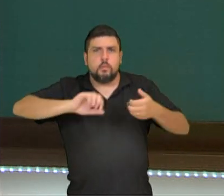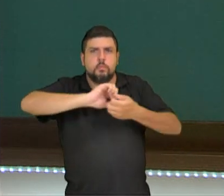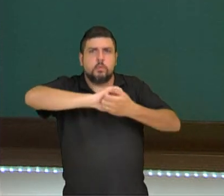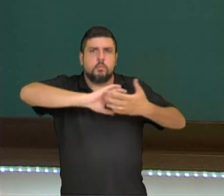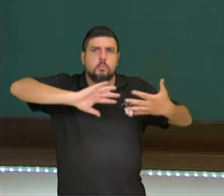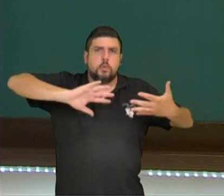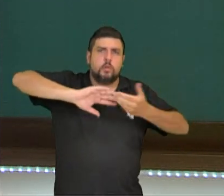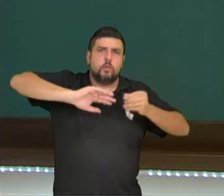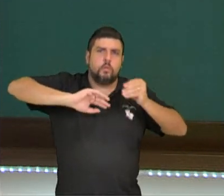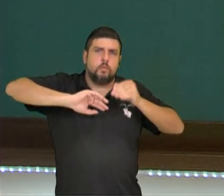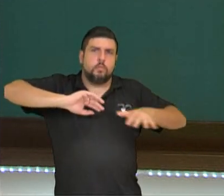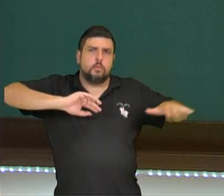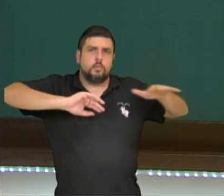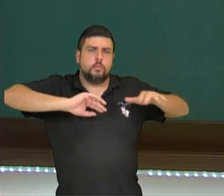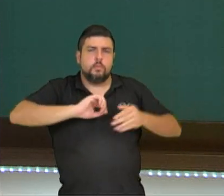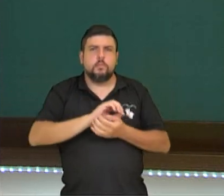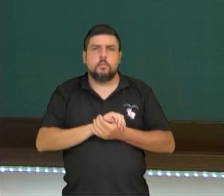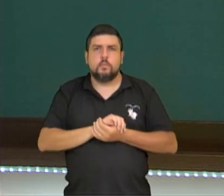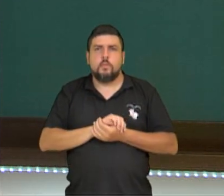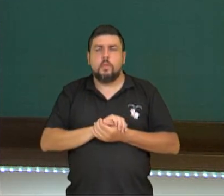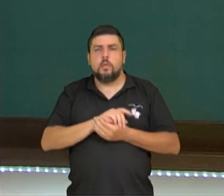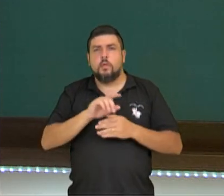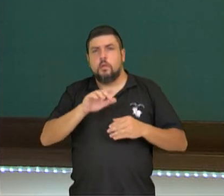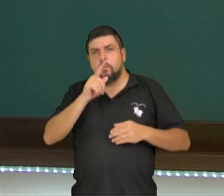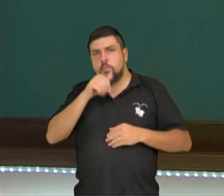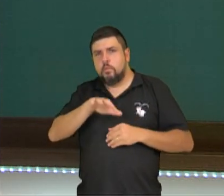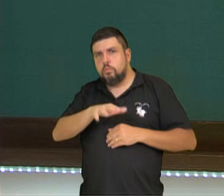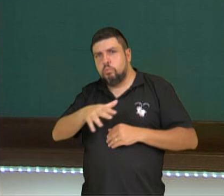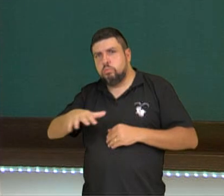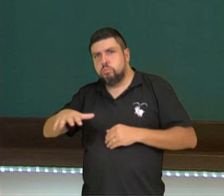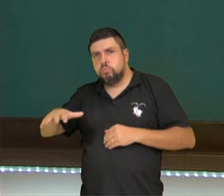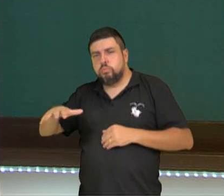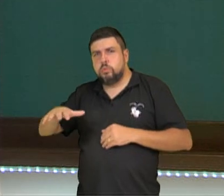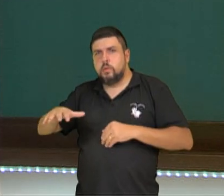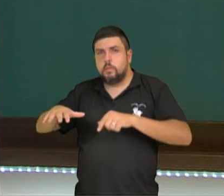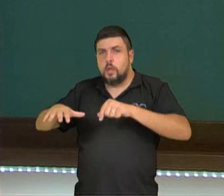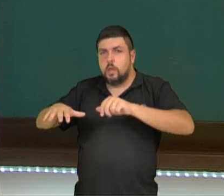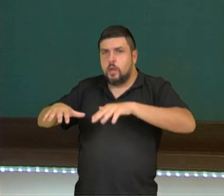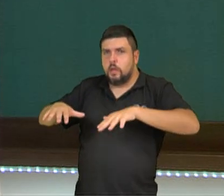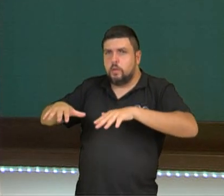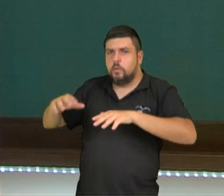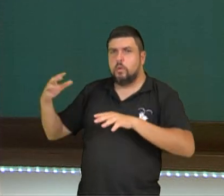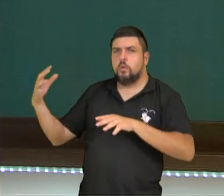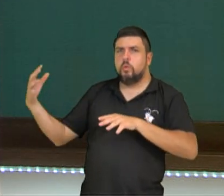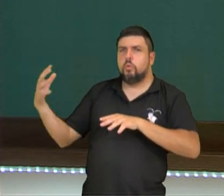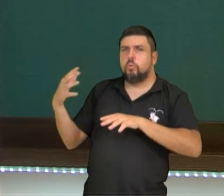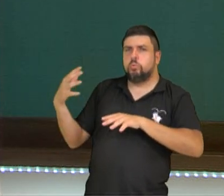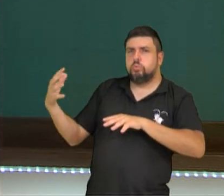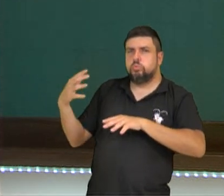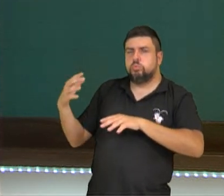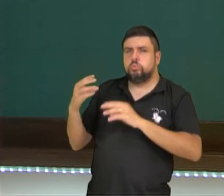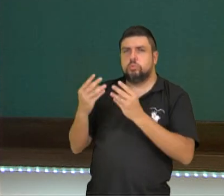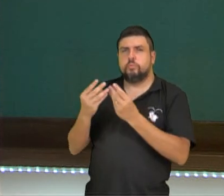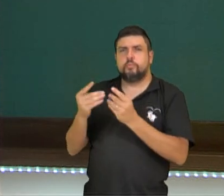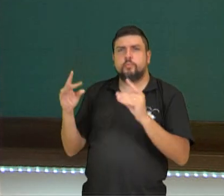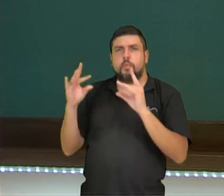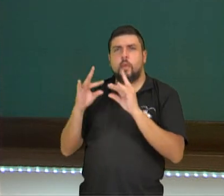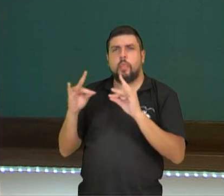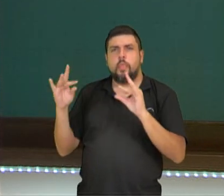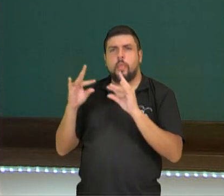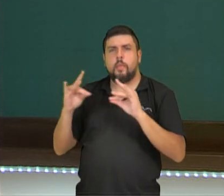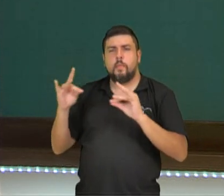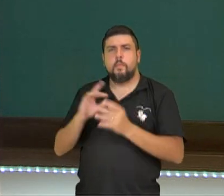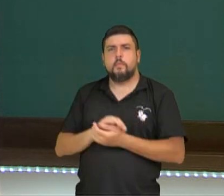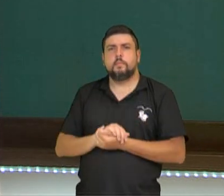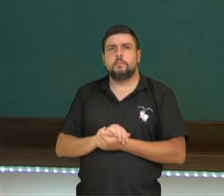próximo do mar ou oceano, mais influência vai sofrer, por exemplo, de receber umidade desse oceano, tá? As